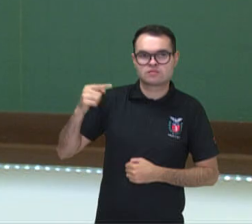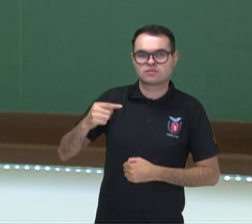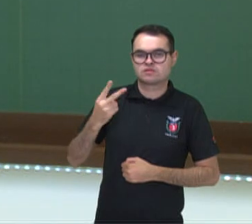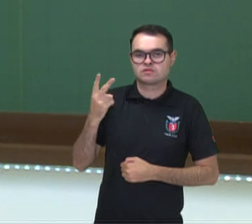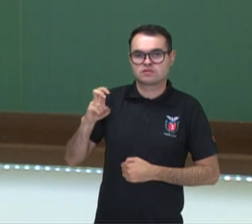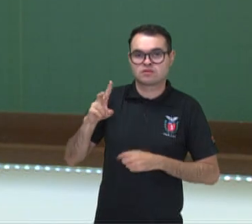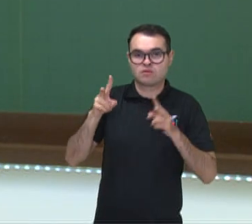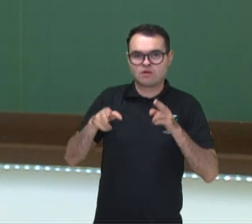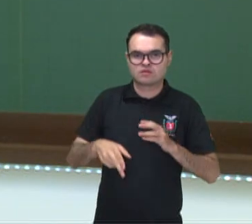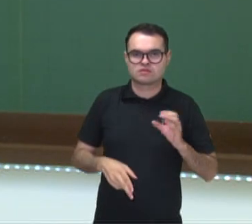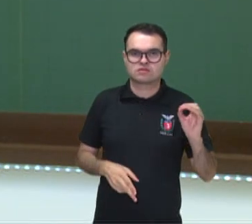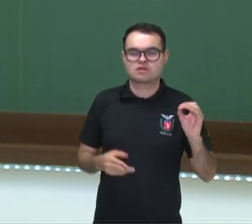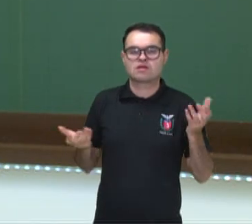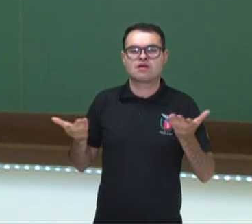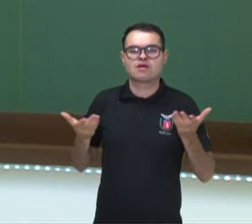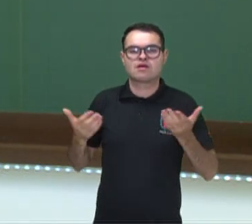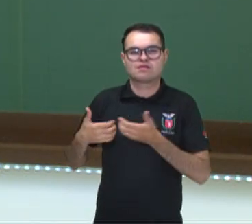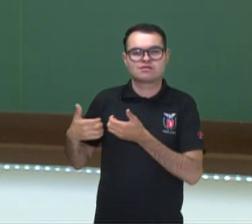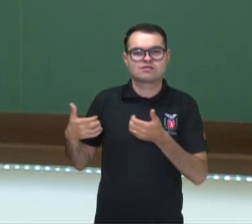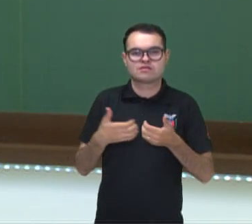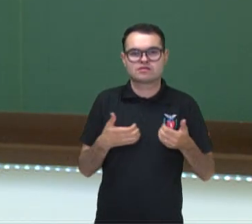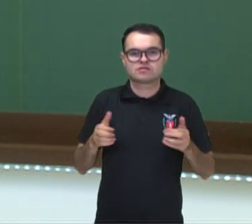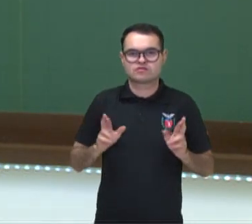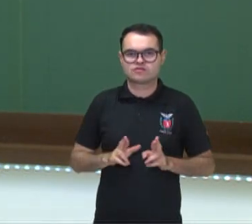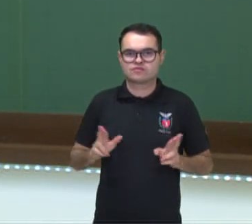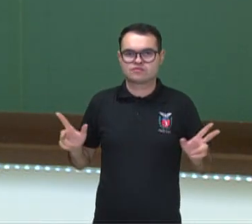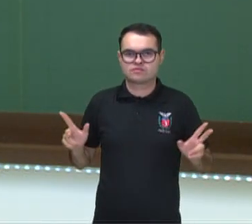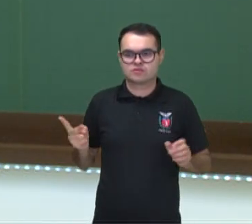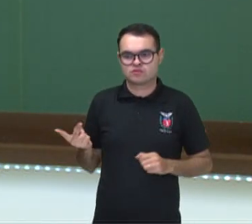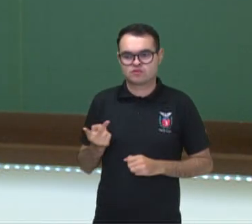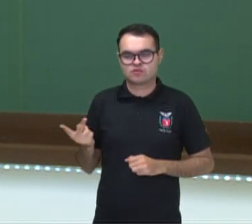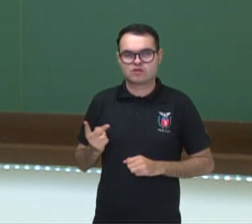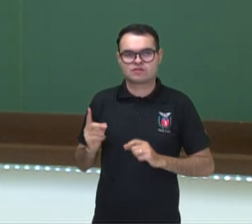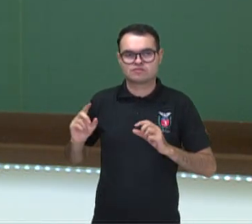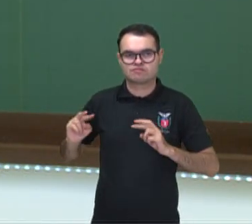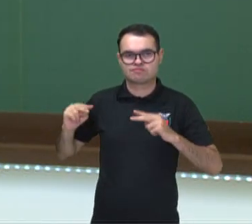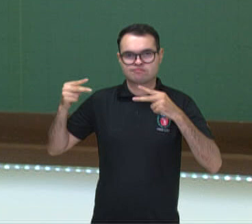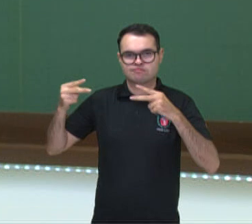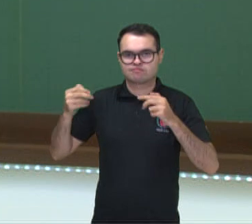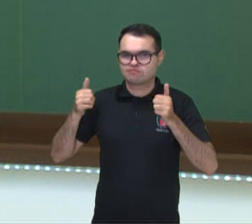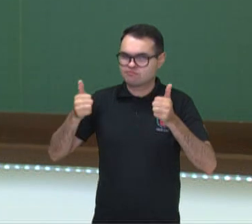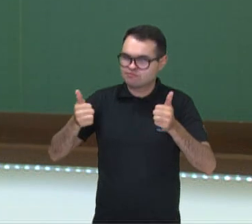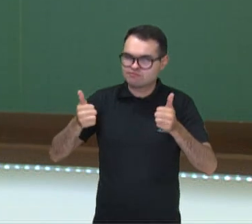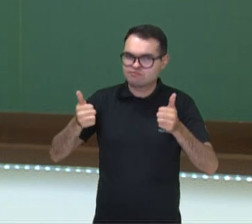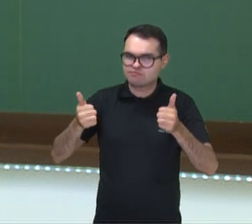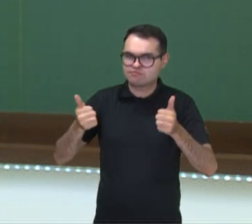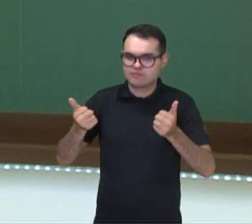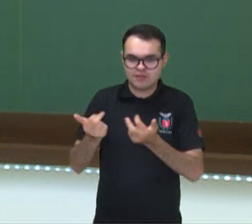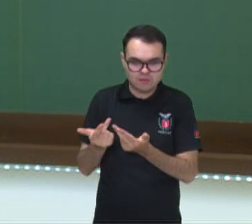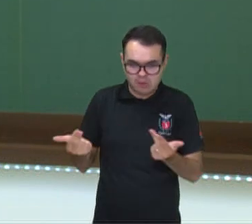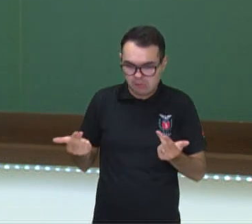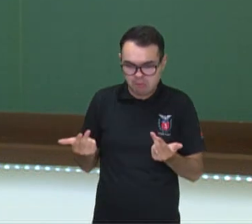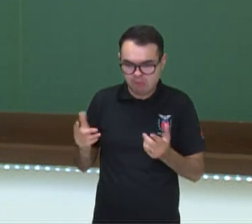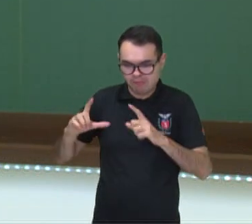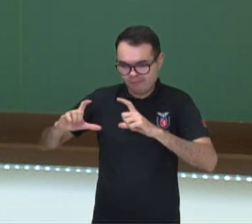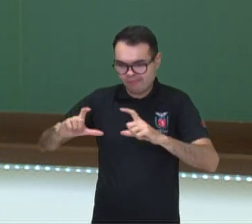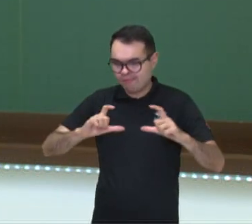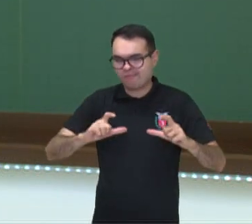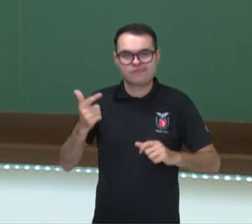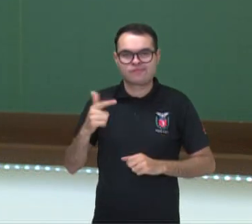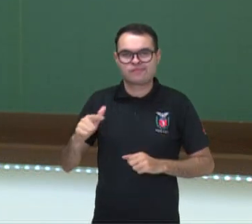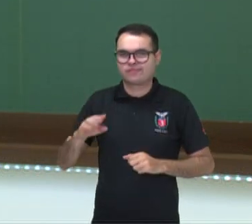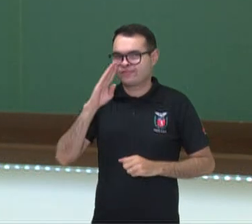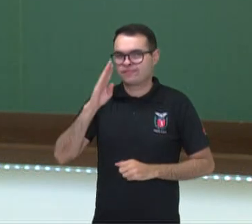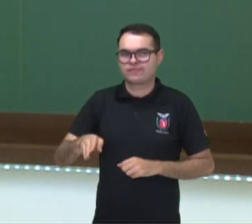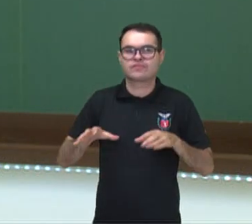zero. Então, nós vamos fatorar diferença de dois quadrados, ok? Não tem fator comum para eu colocar em evidência, vai por